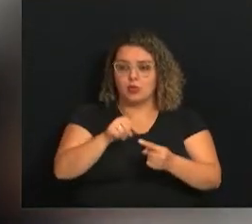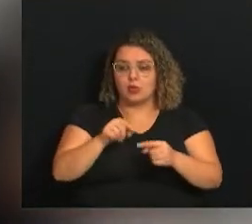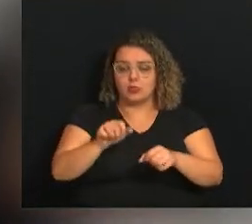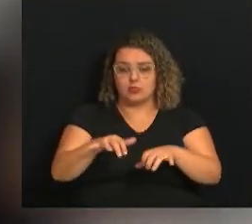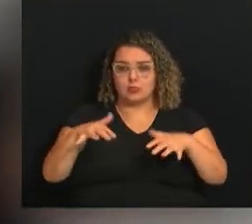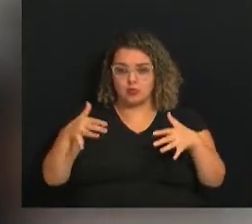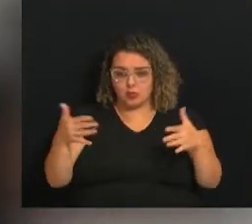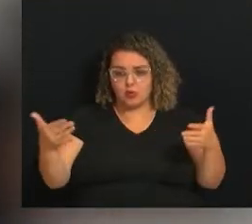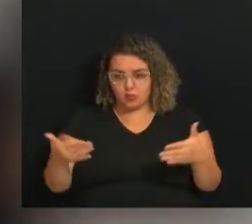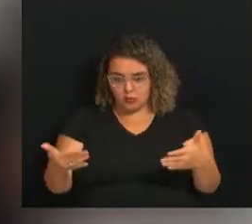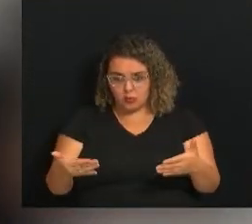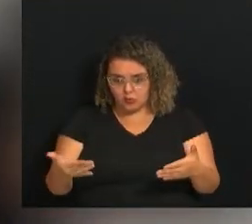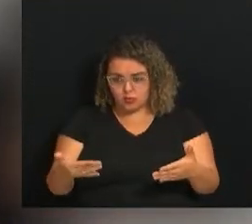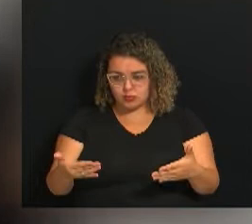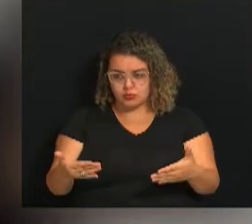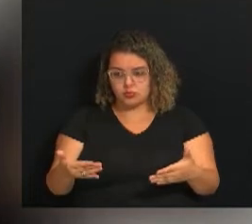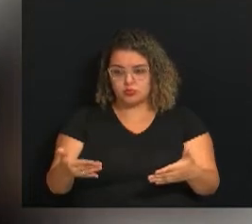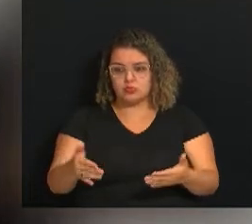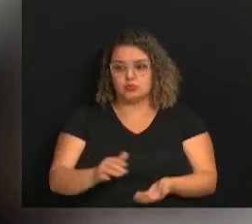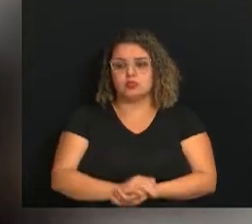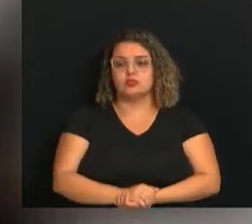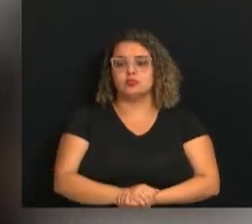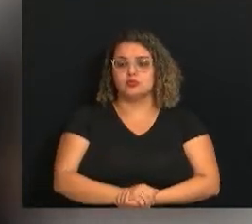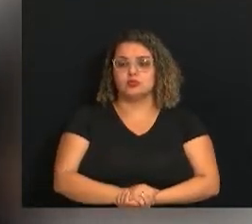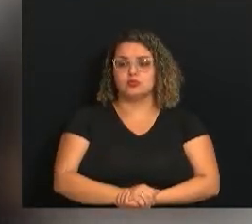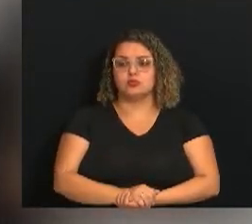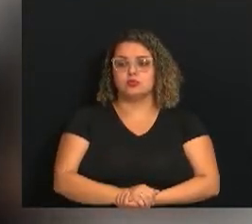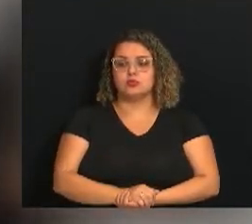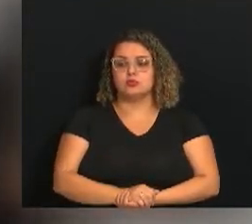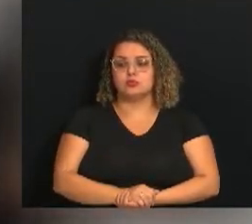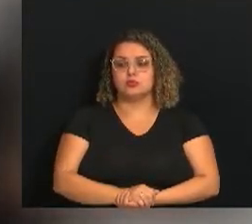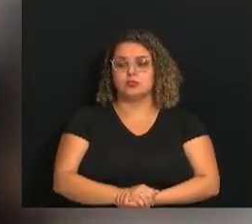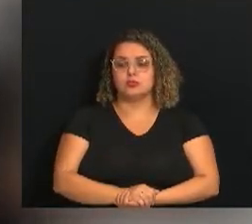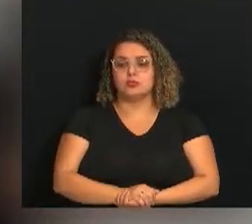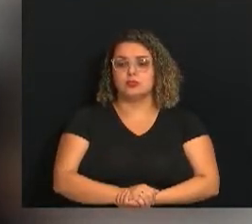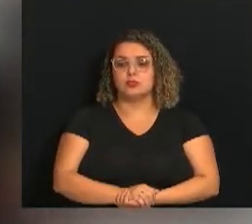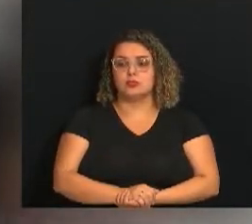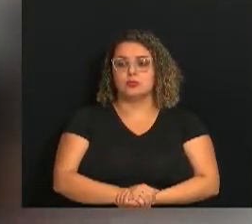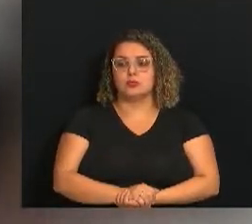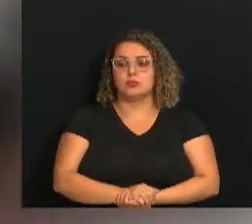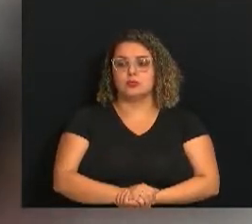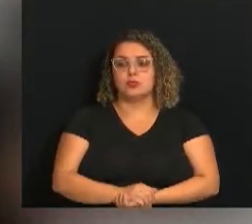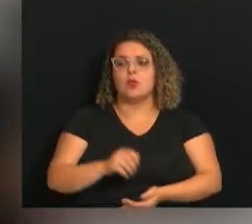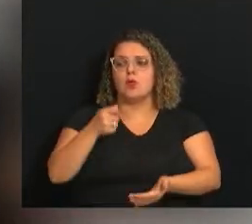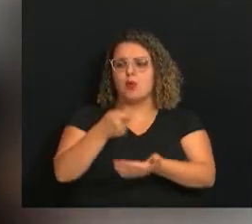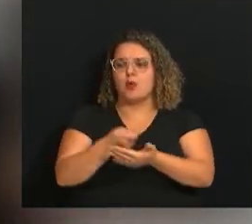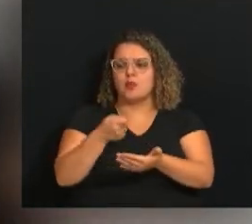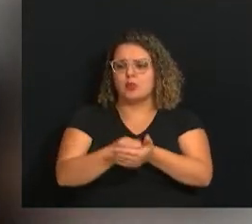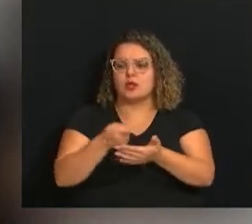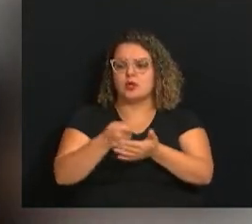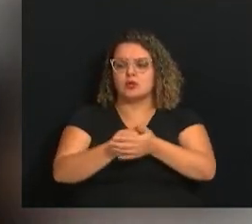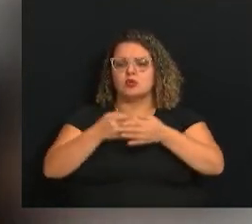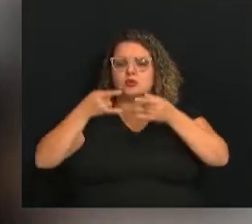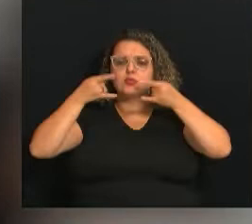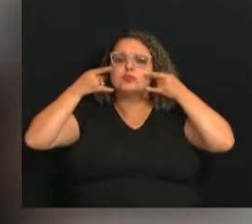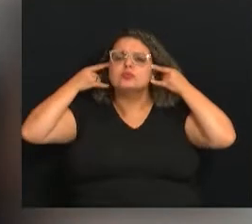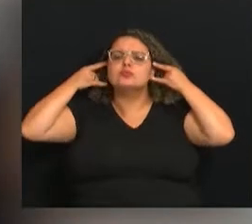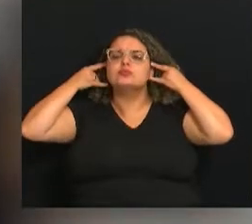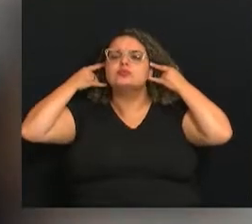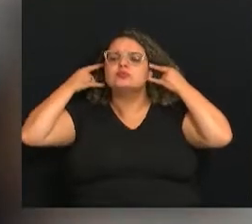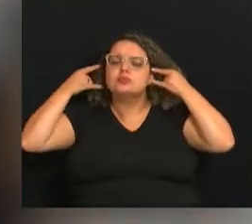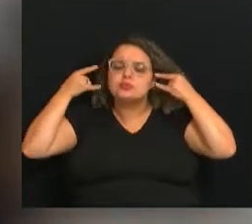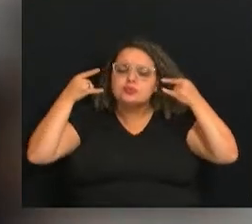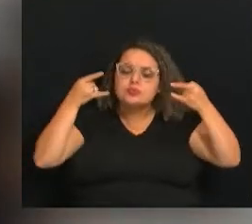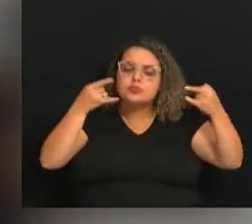pública de hoje é justamente a retirada da obrigatoriedade das máscaras nas salas